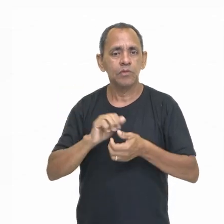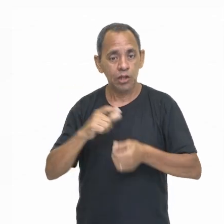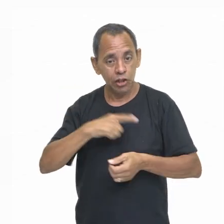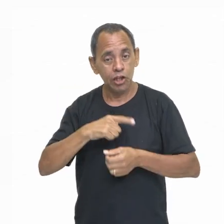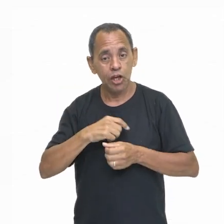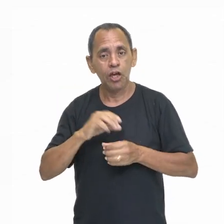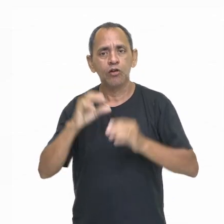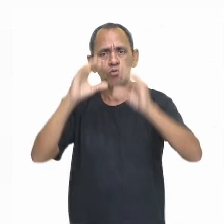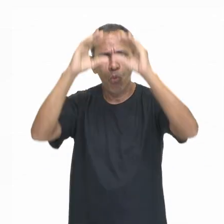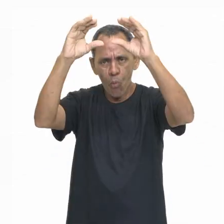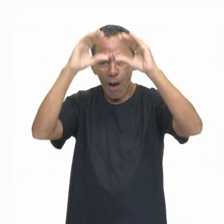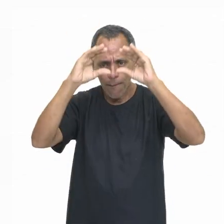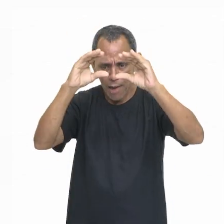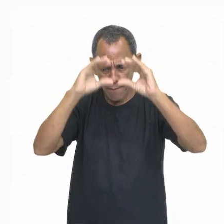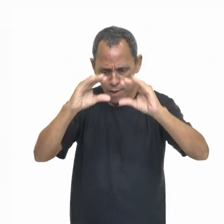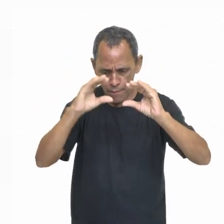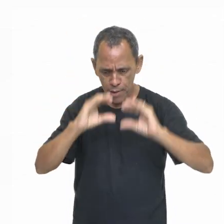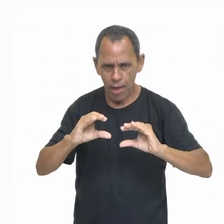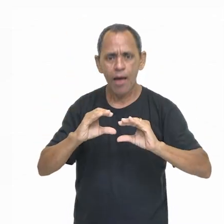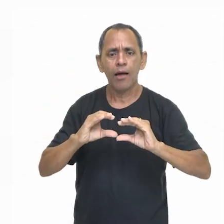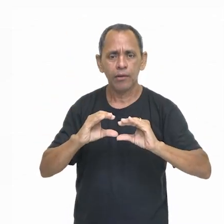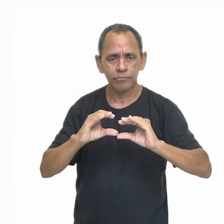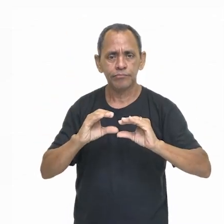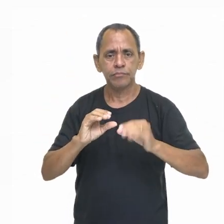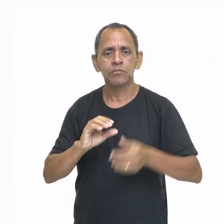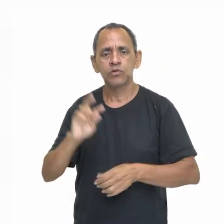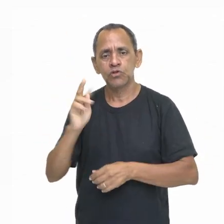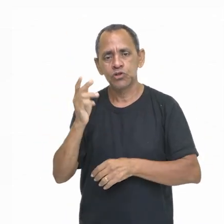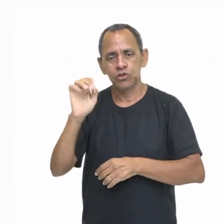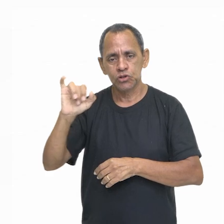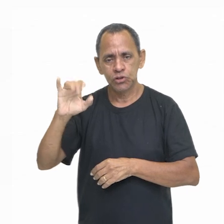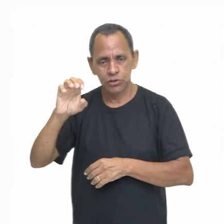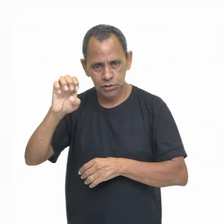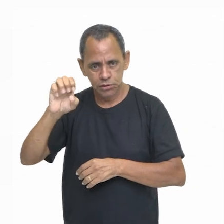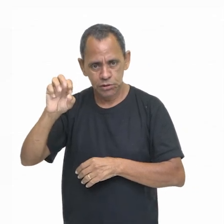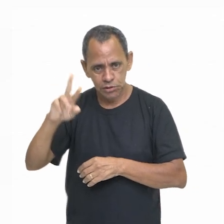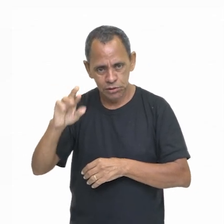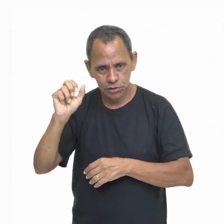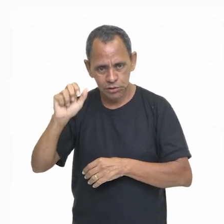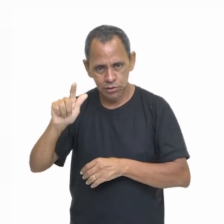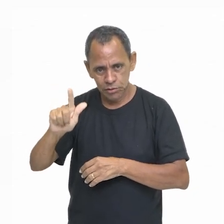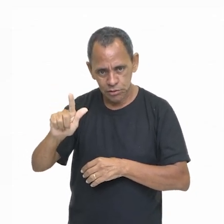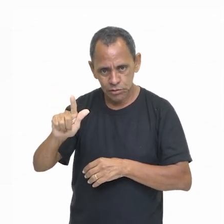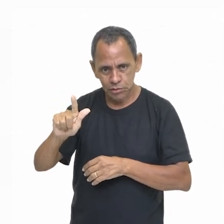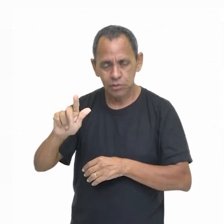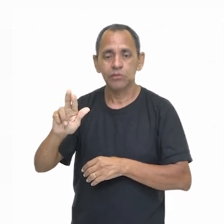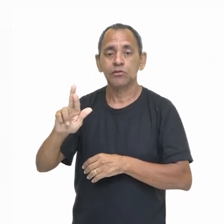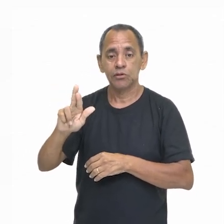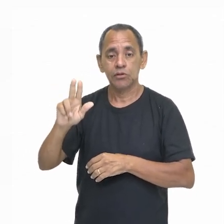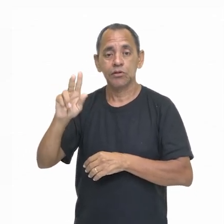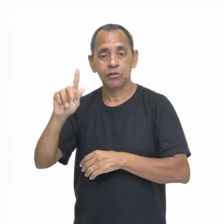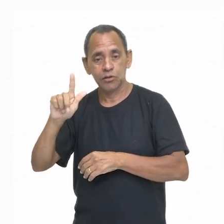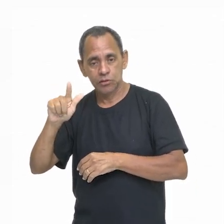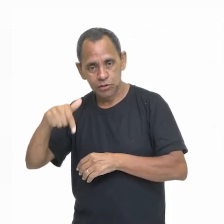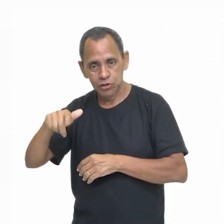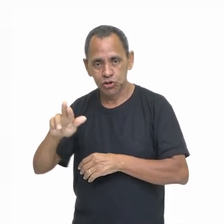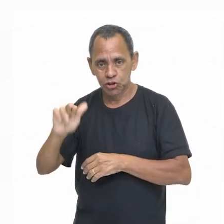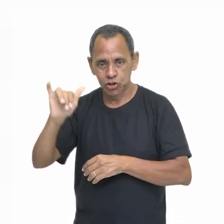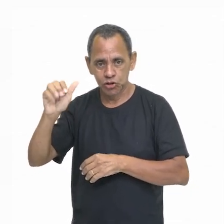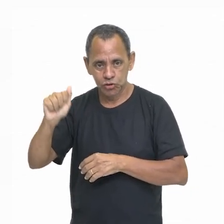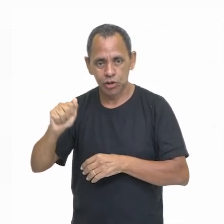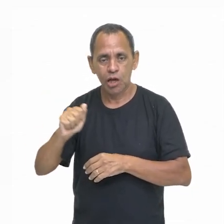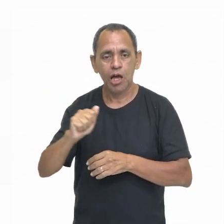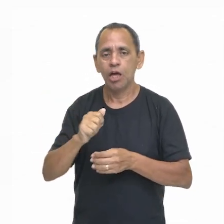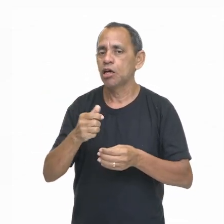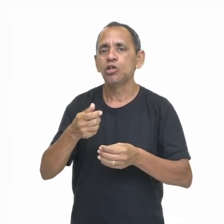falo hierarquia rígida, eu falo no quê? Que você não vai trocar de uma